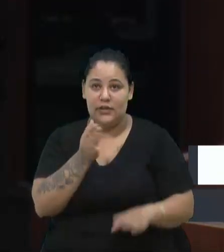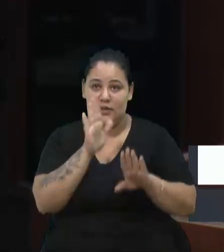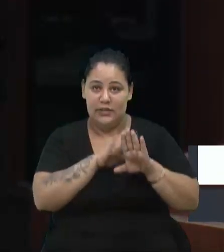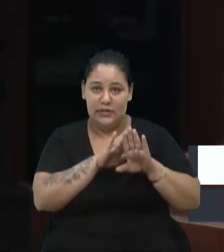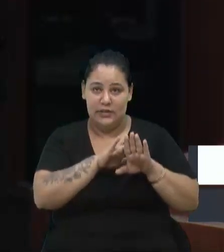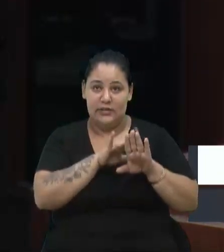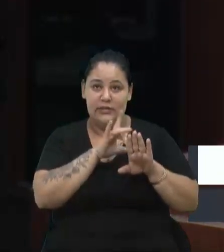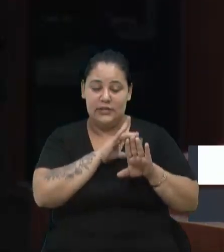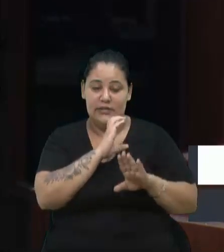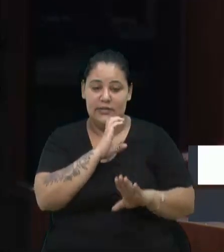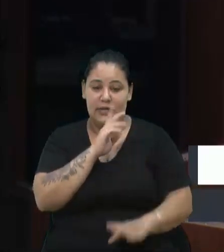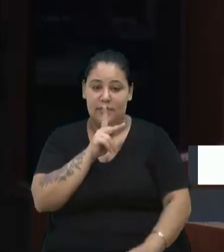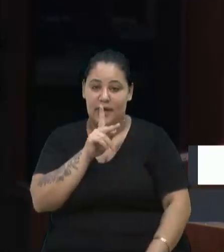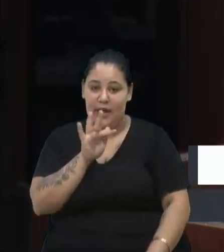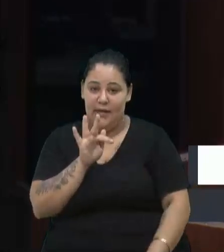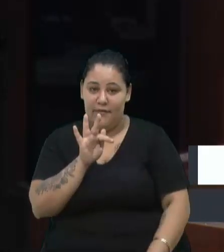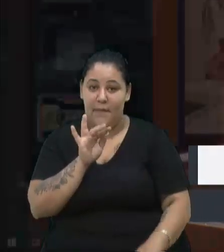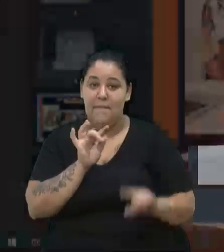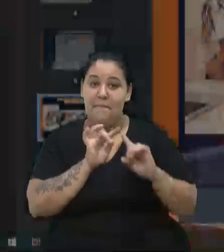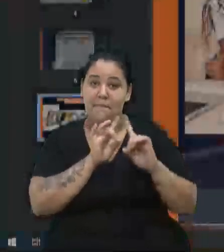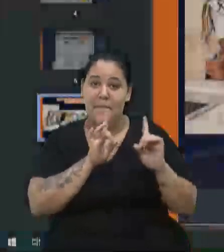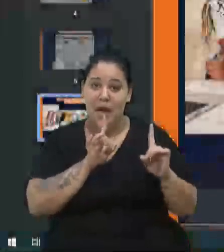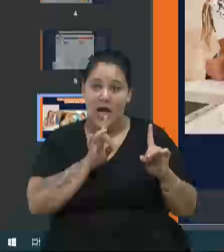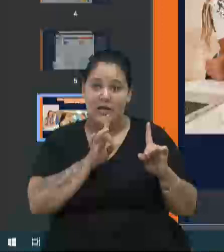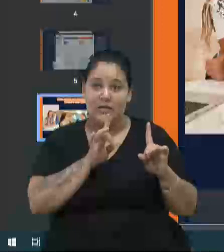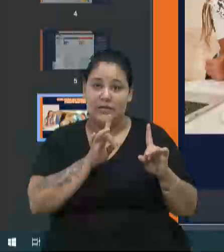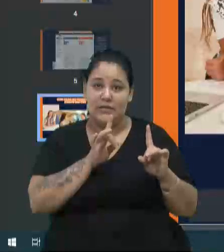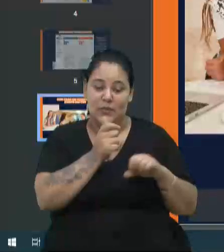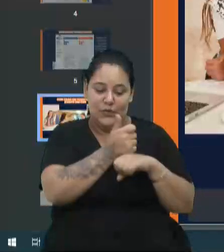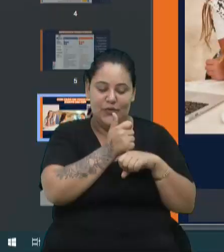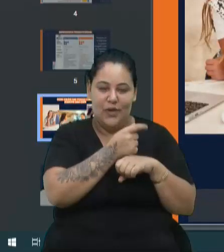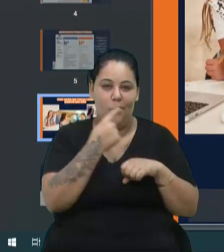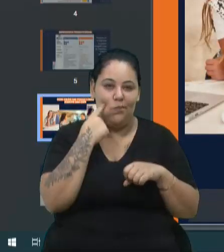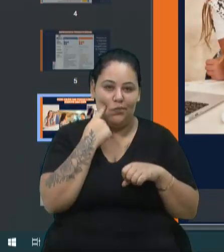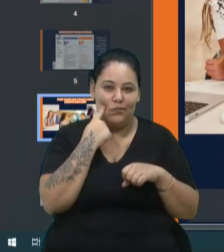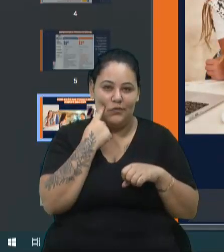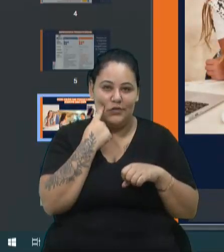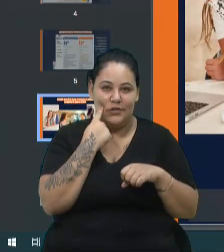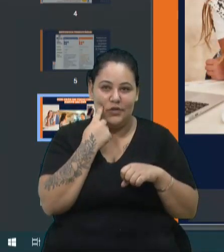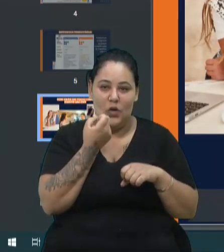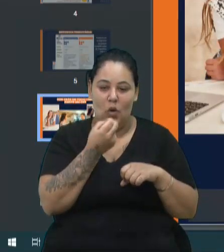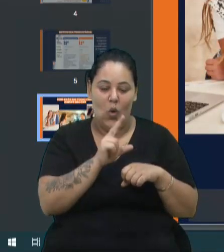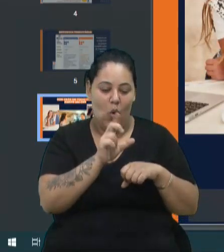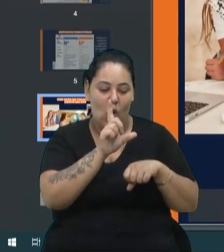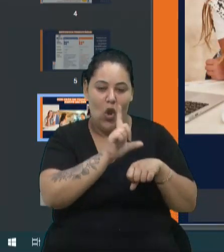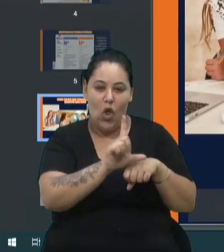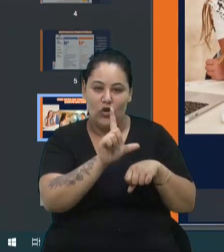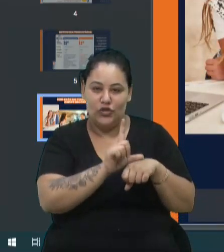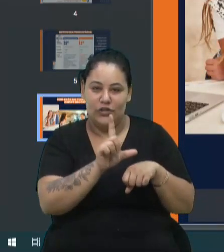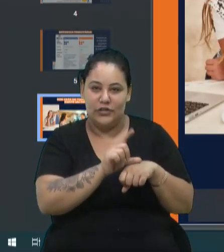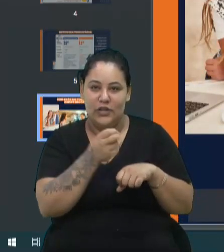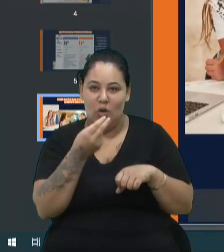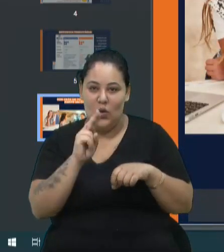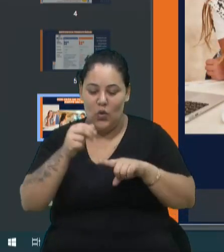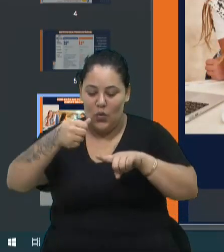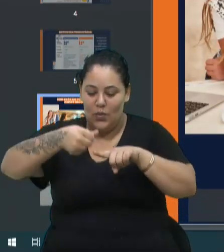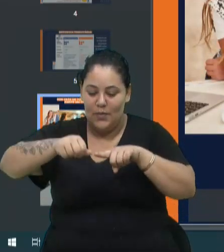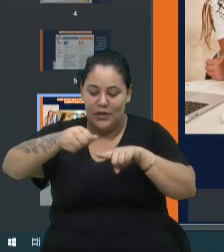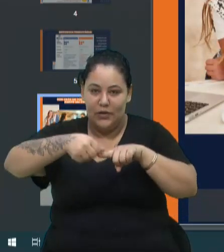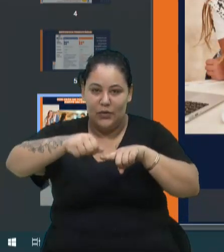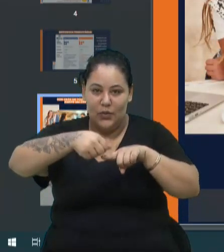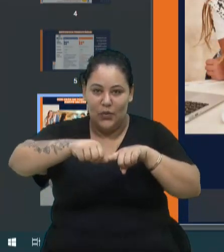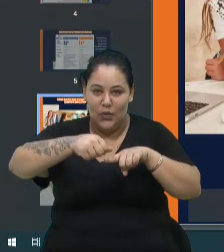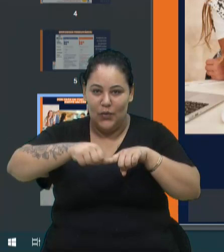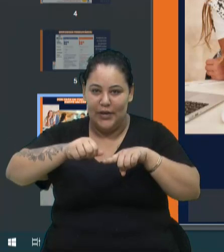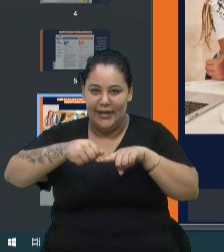CPF. Mas aquele borracheiro, aquela lojista, aquele manicure ou aquela manicure ou